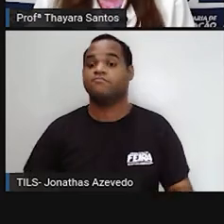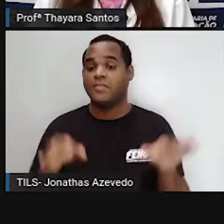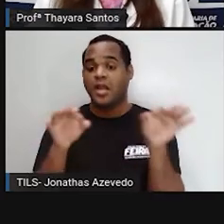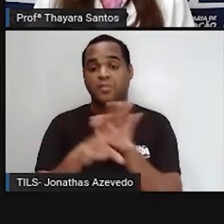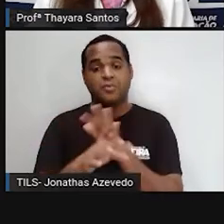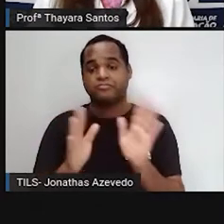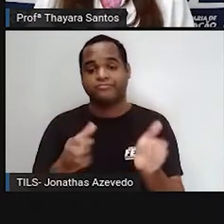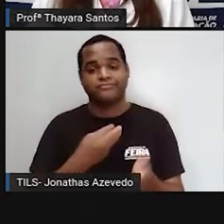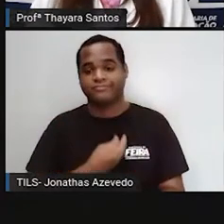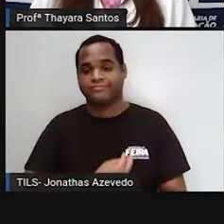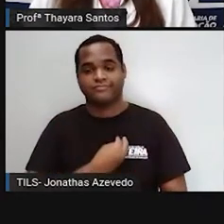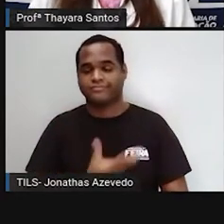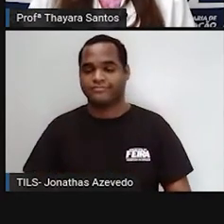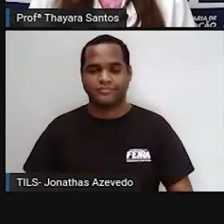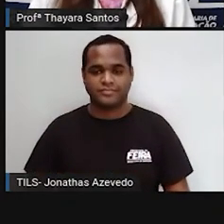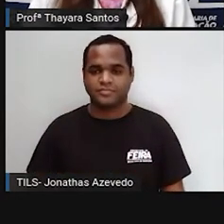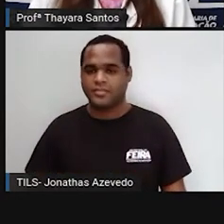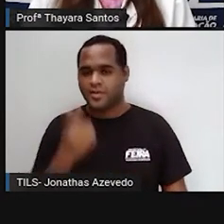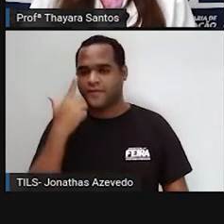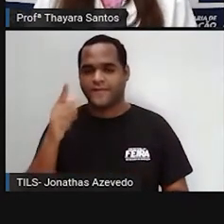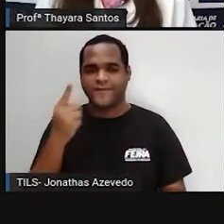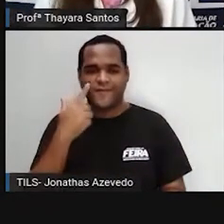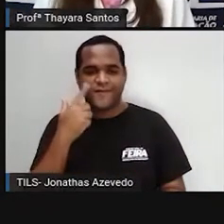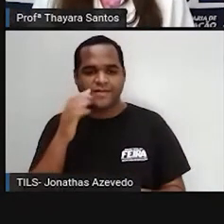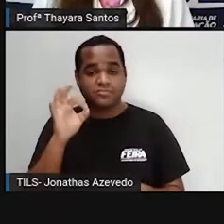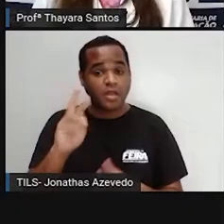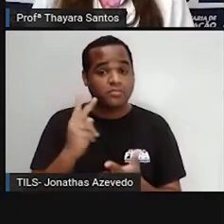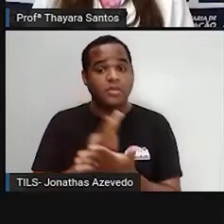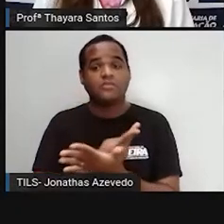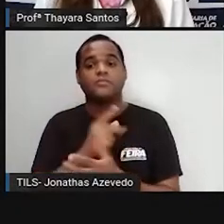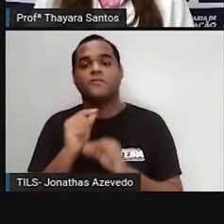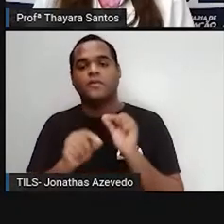Acabou o tempo. Vamos para a correção.